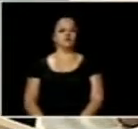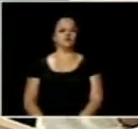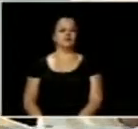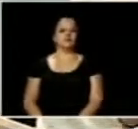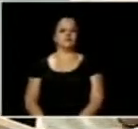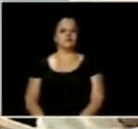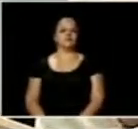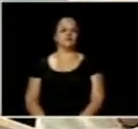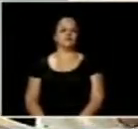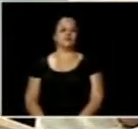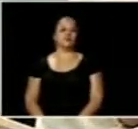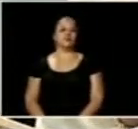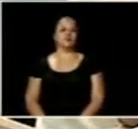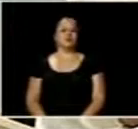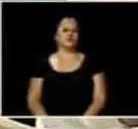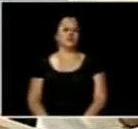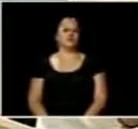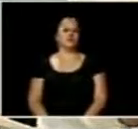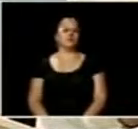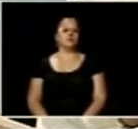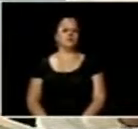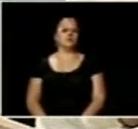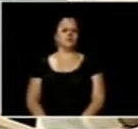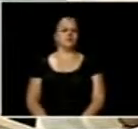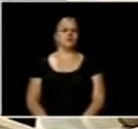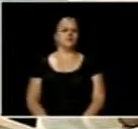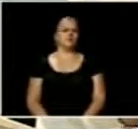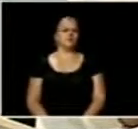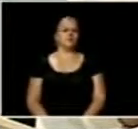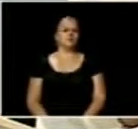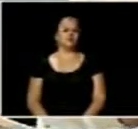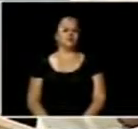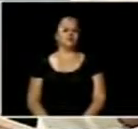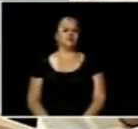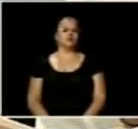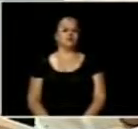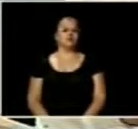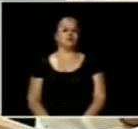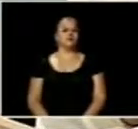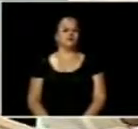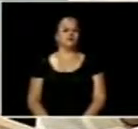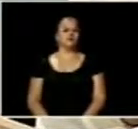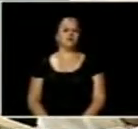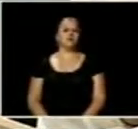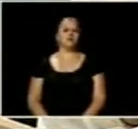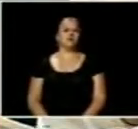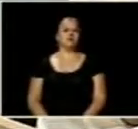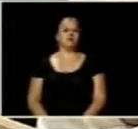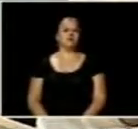Pode ser que nem assuma o cargo. Eu entendi. Tá bom?